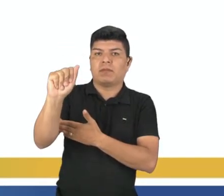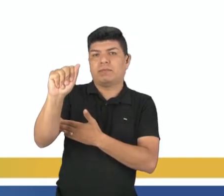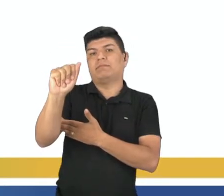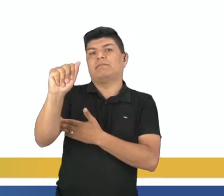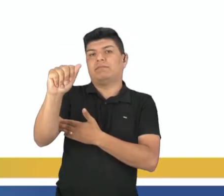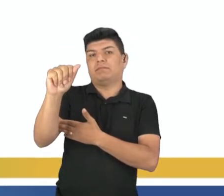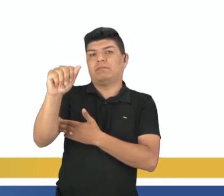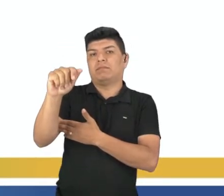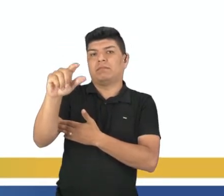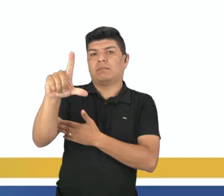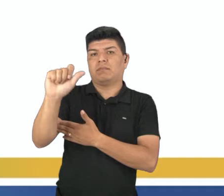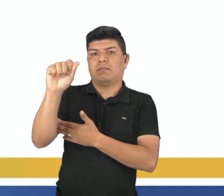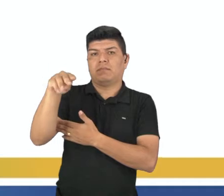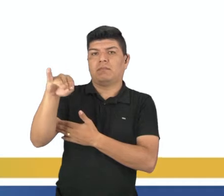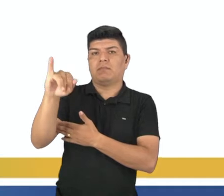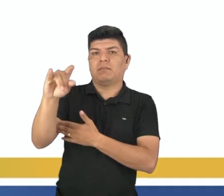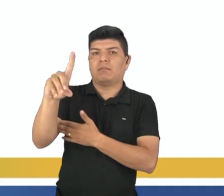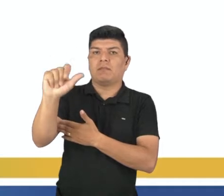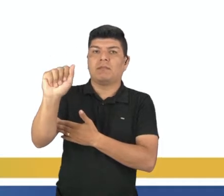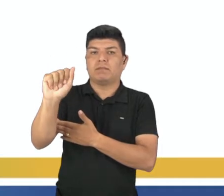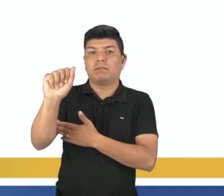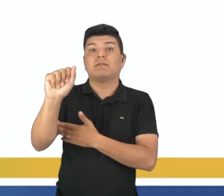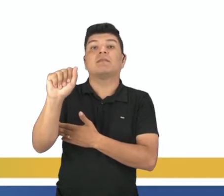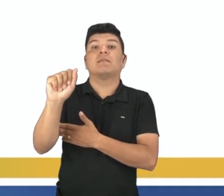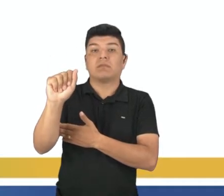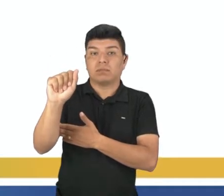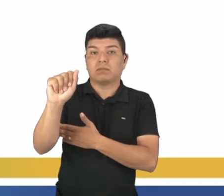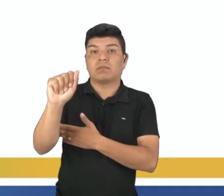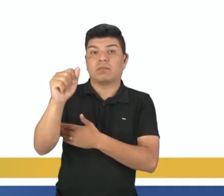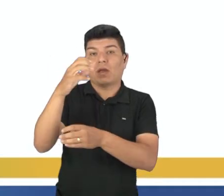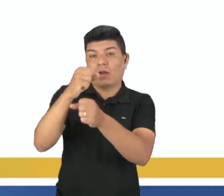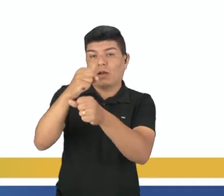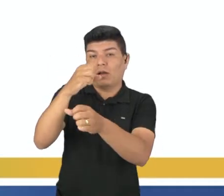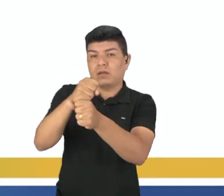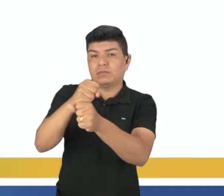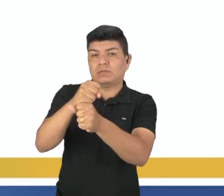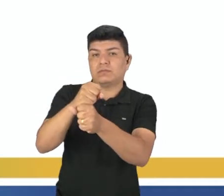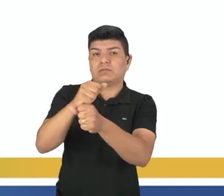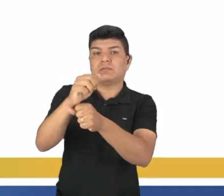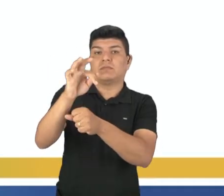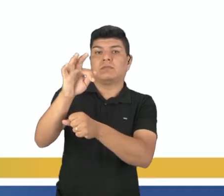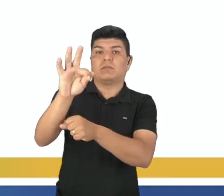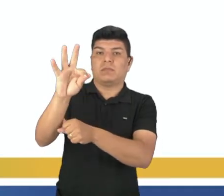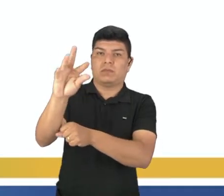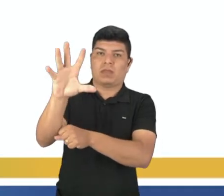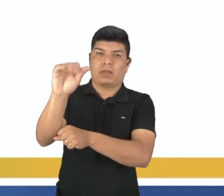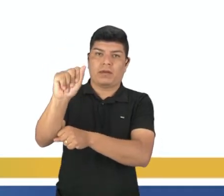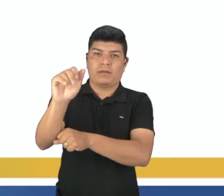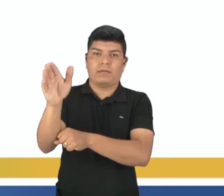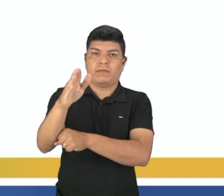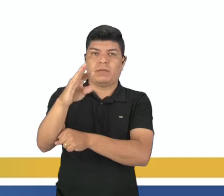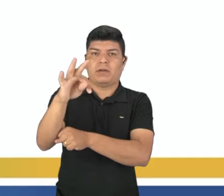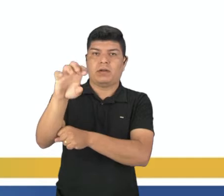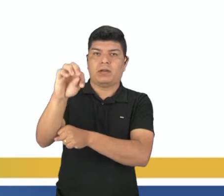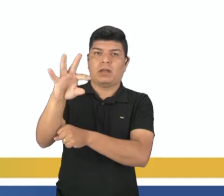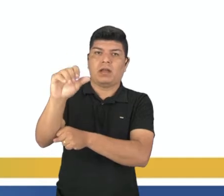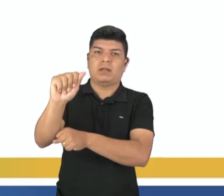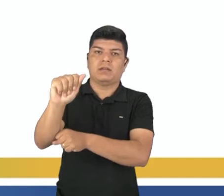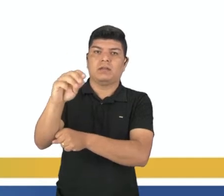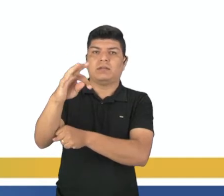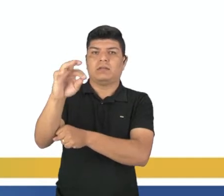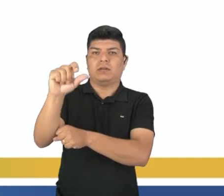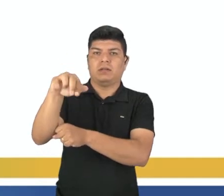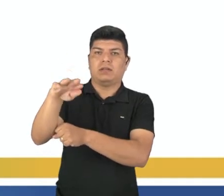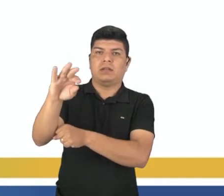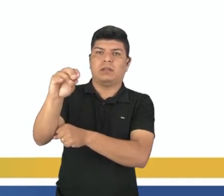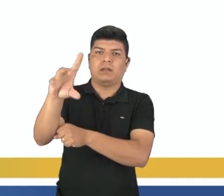e lambda, certo? Muito bem, então quer dizer que a soma de alfa, θ e lambda é igual a